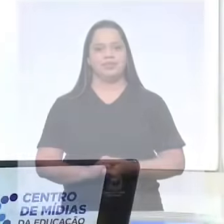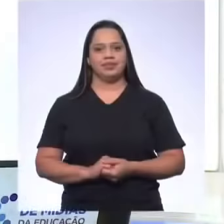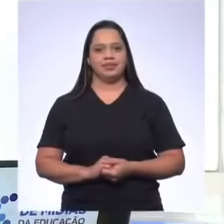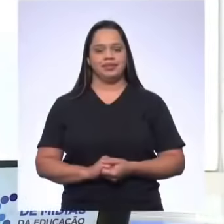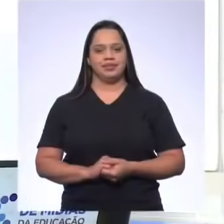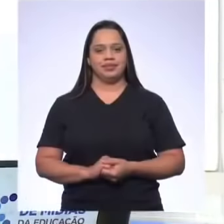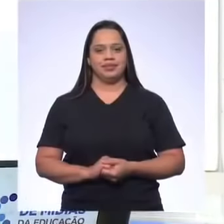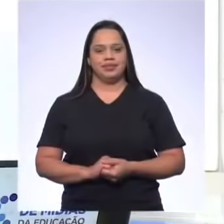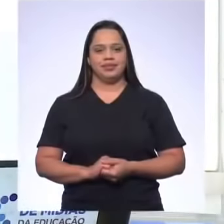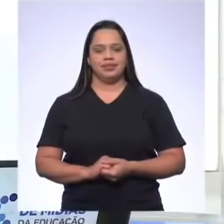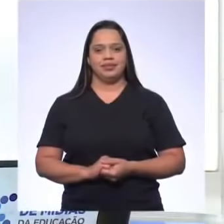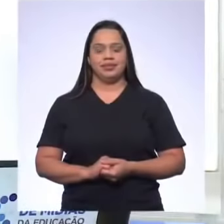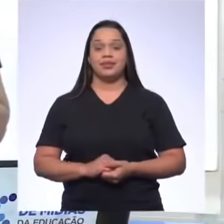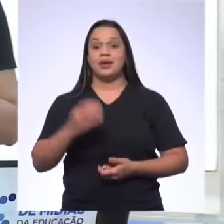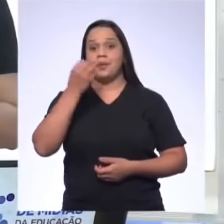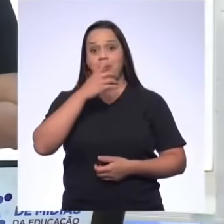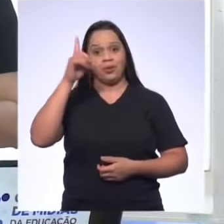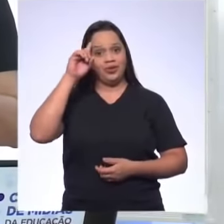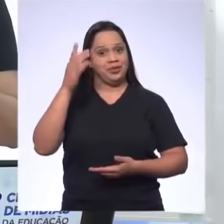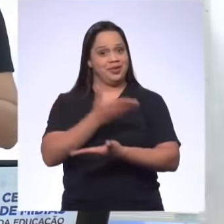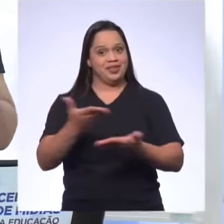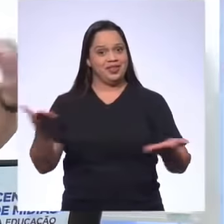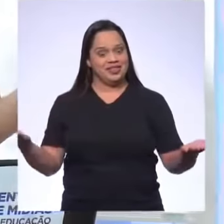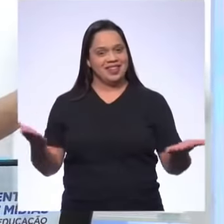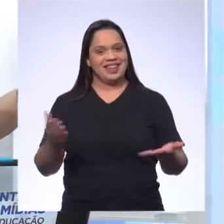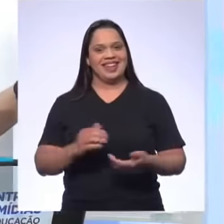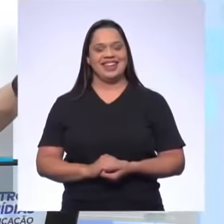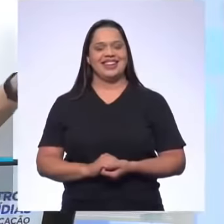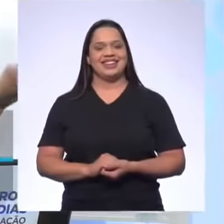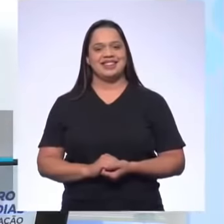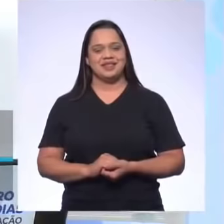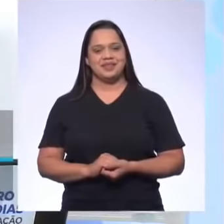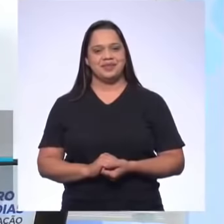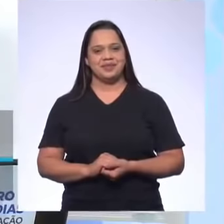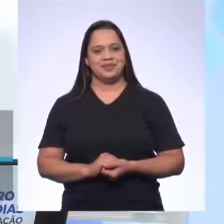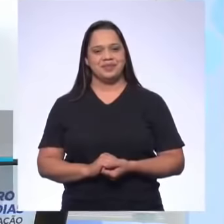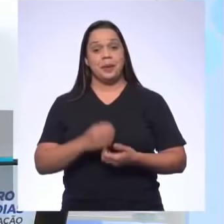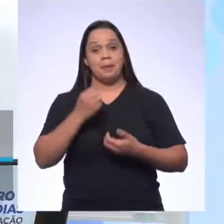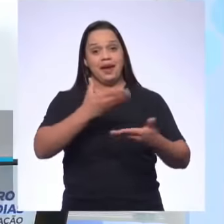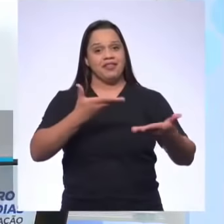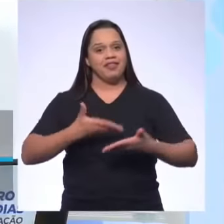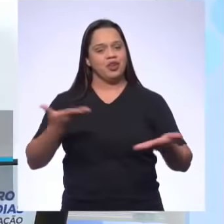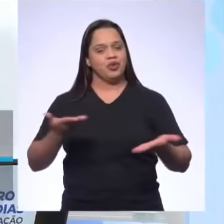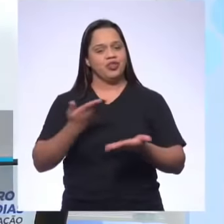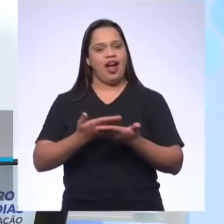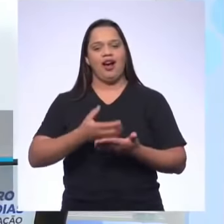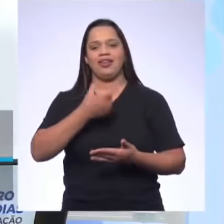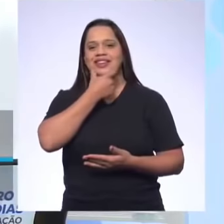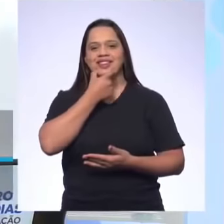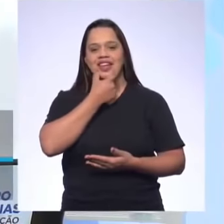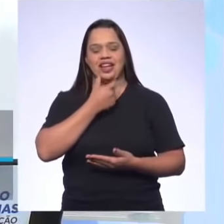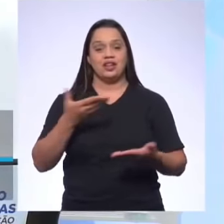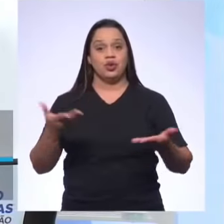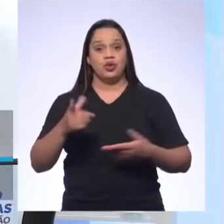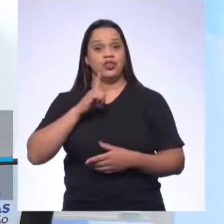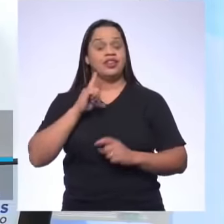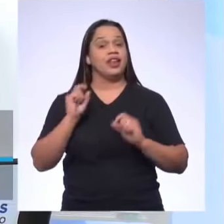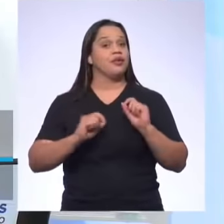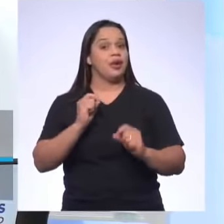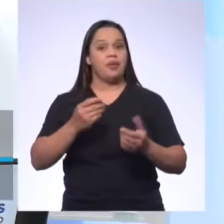Good morning, everybody. Bom dia, pessoal. Welcome to our English class. Seja bem-vindo à nossa aula de inglês. Hoje nós temos uma